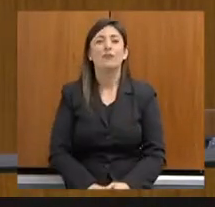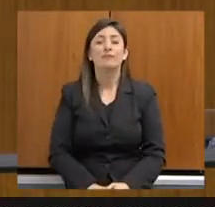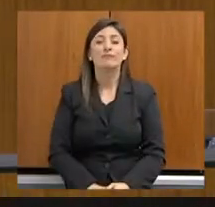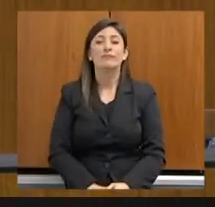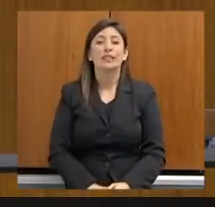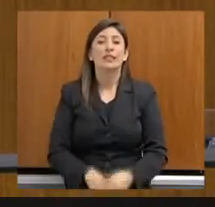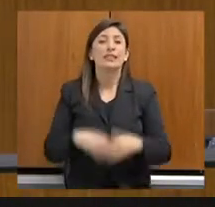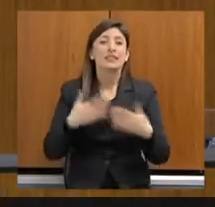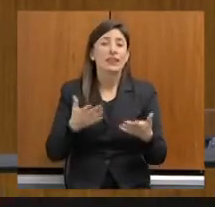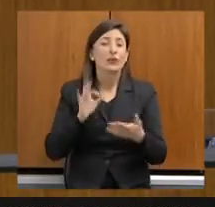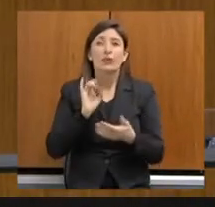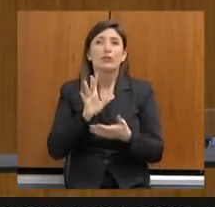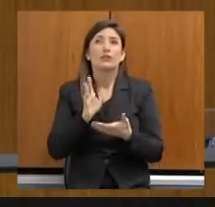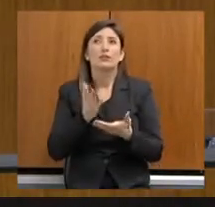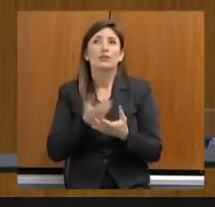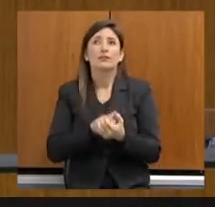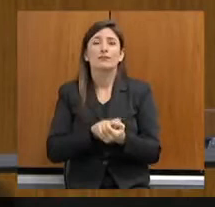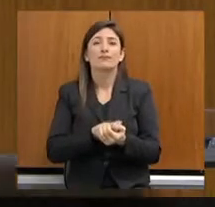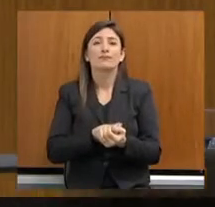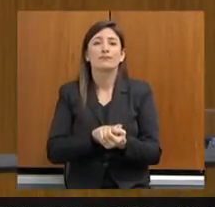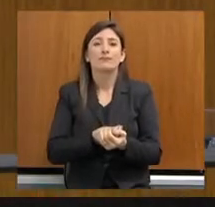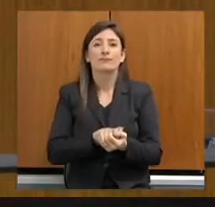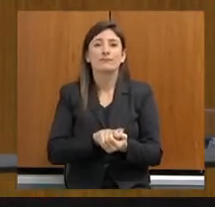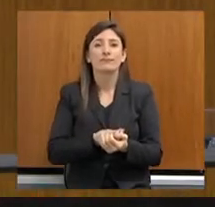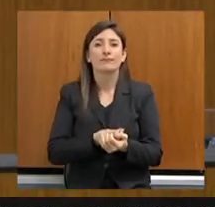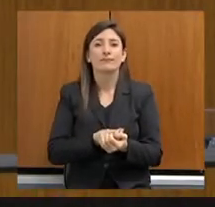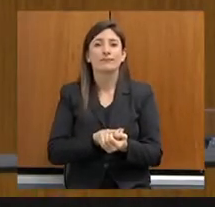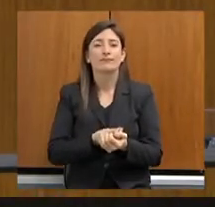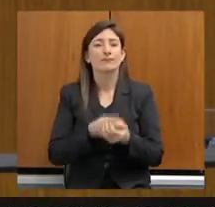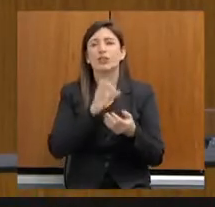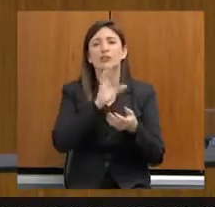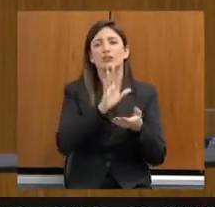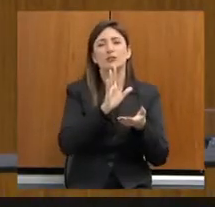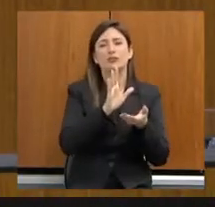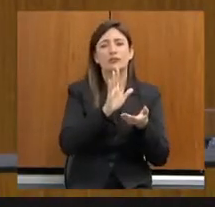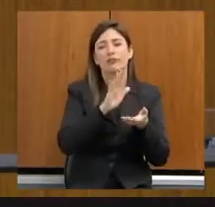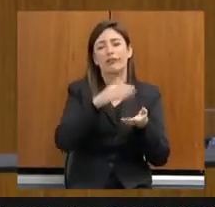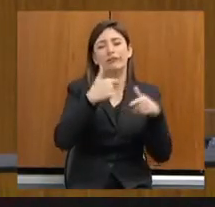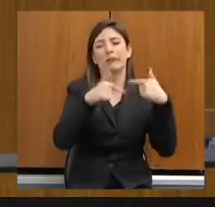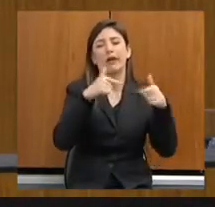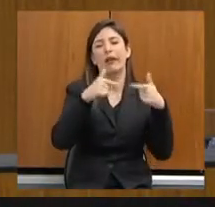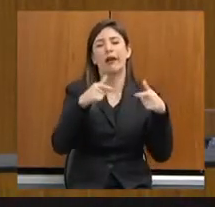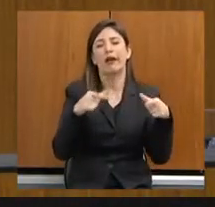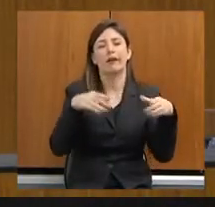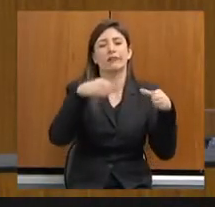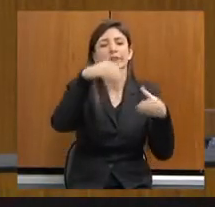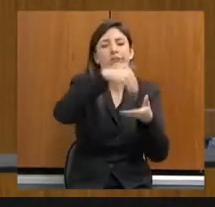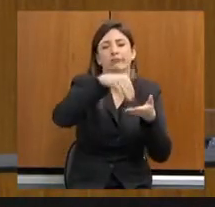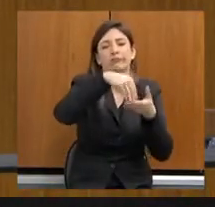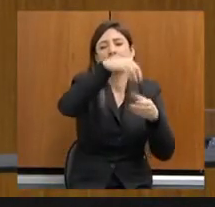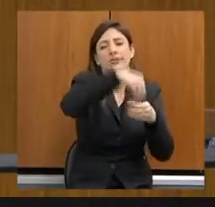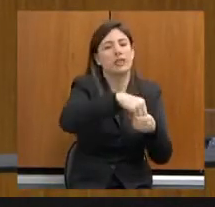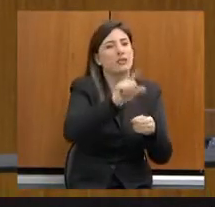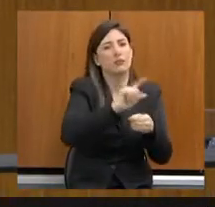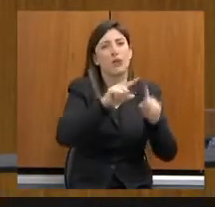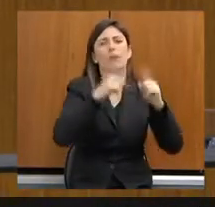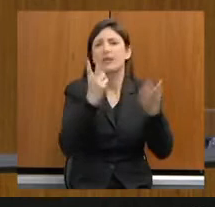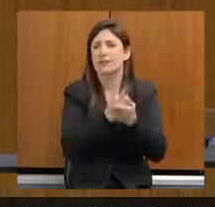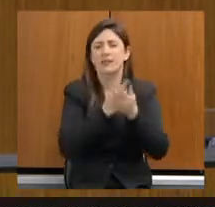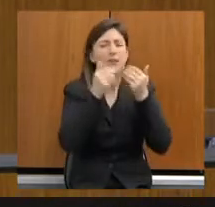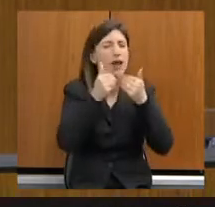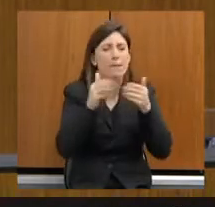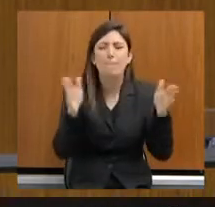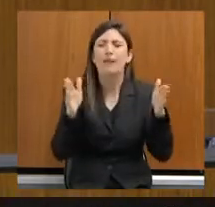a ficar nos no seu gabinete mas também a abertura EA disponibilidade de